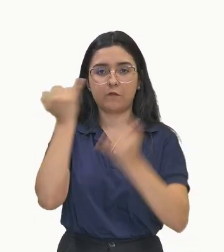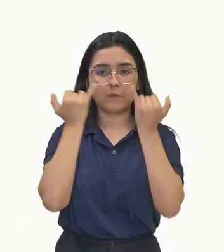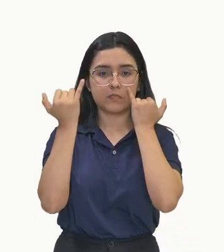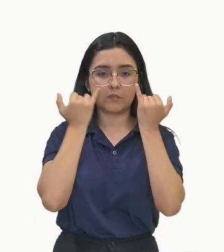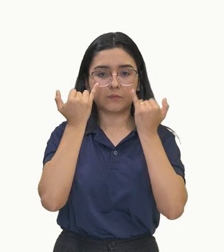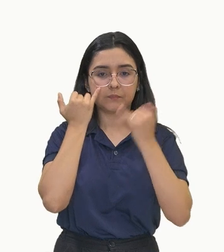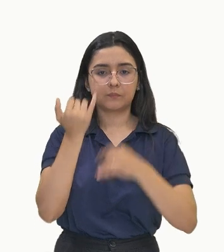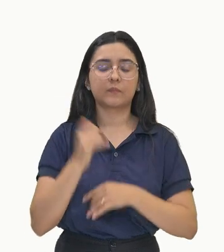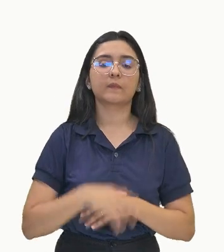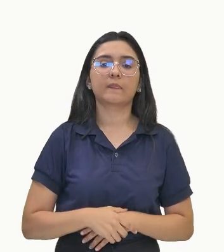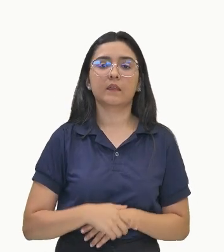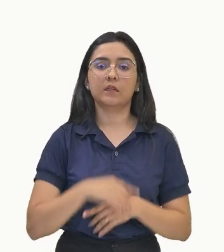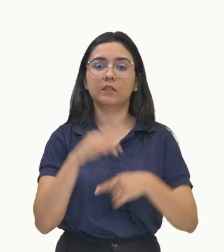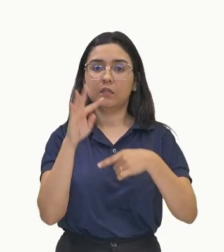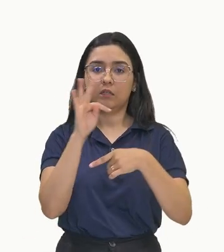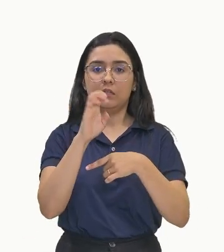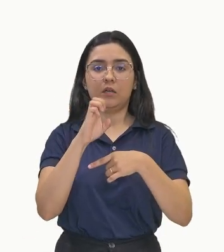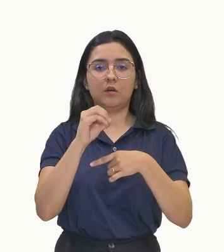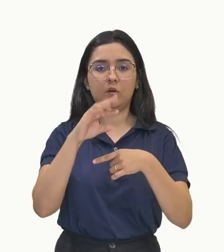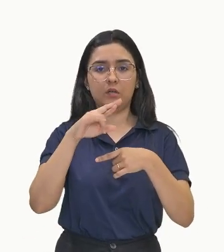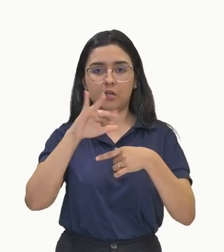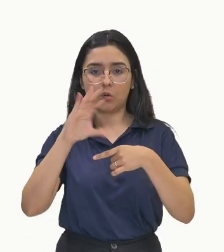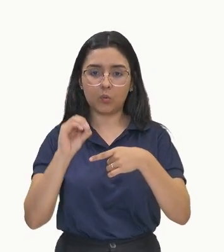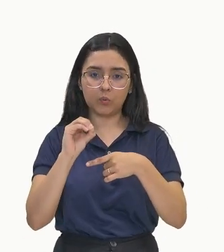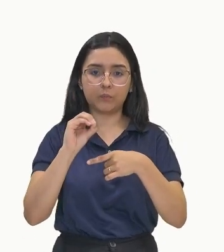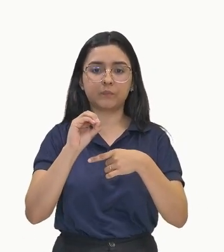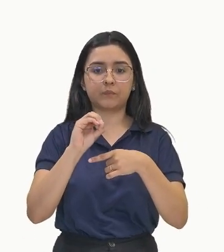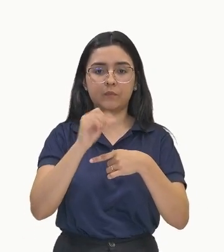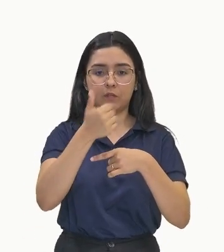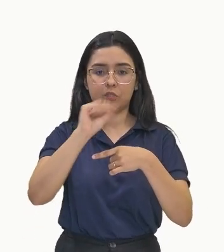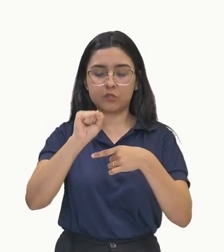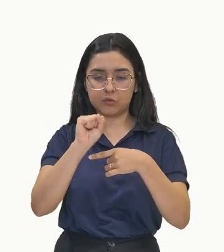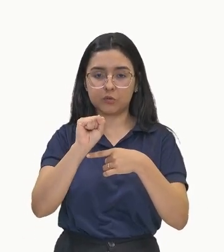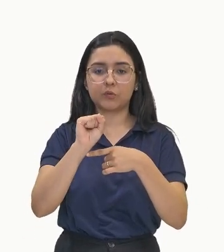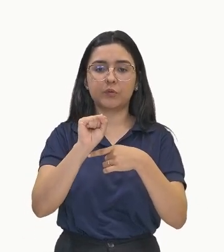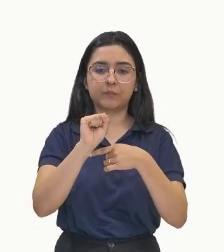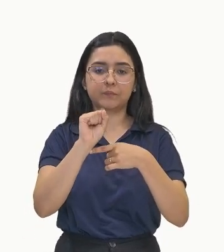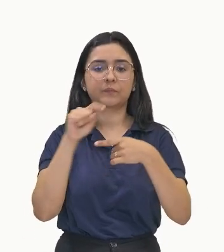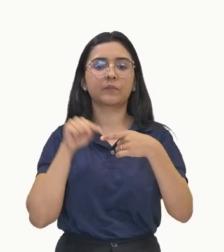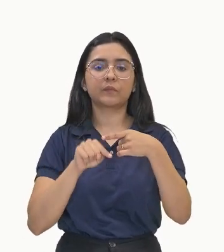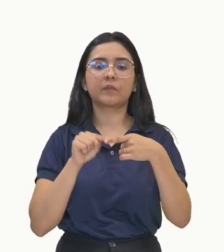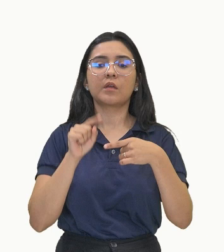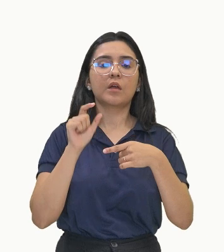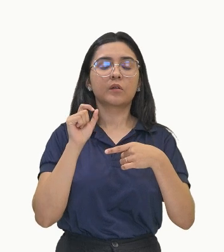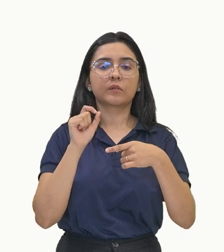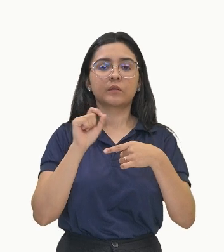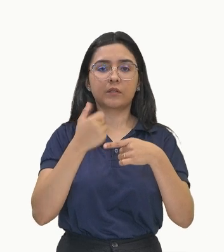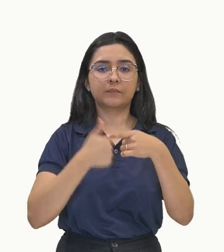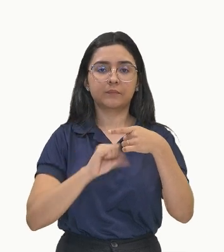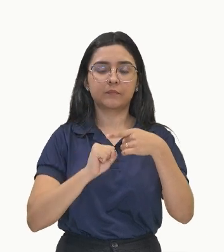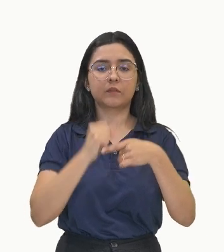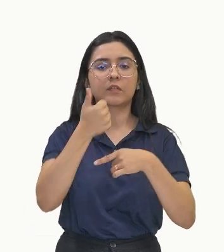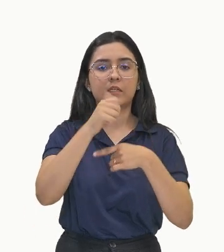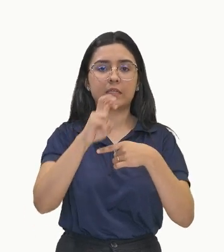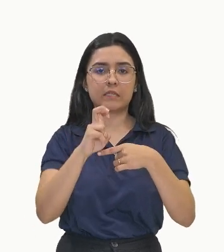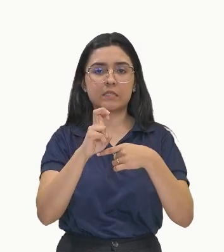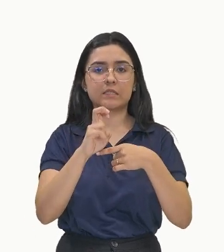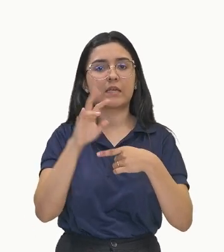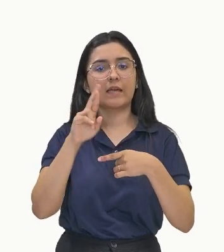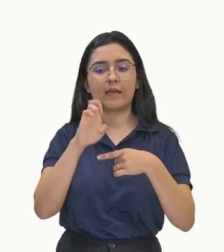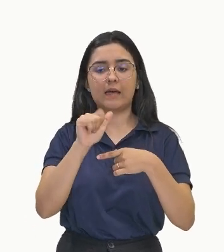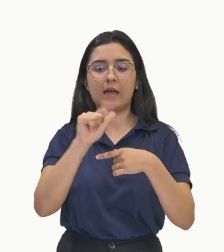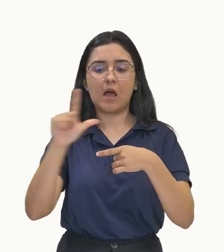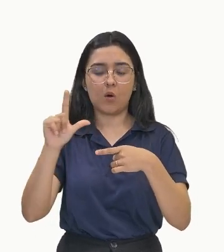que eu quero alcançar, né? Baseado nos cálculos. E 15 foi quanto eu consegui. Então, tá aqui,